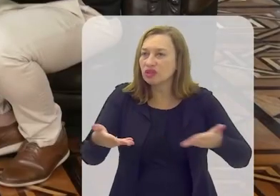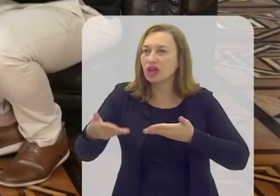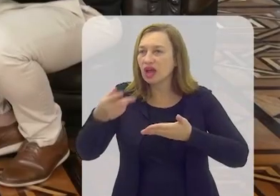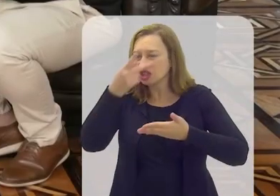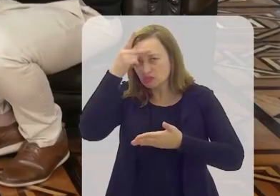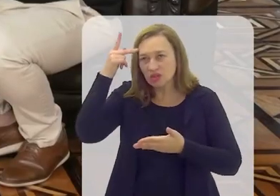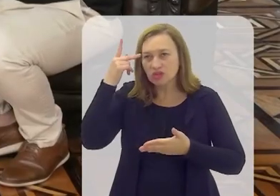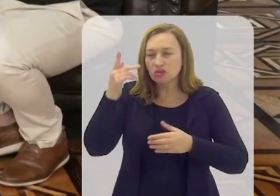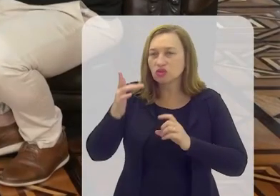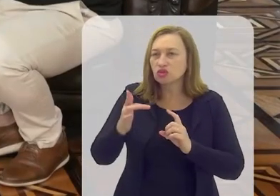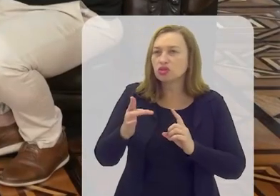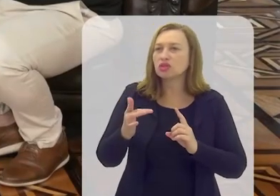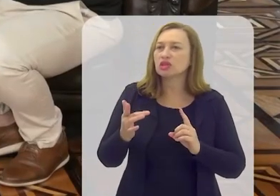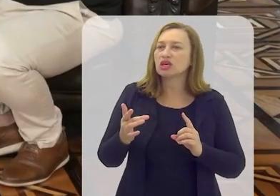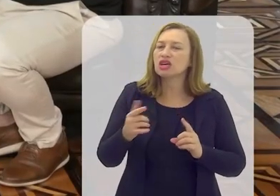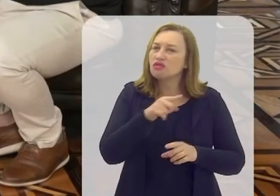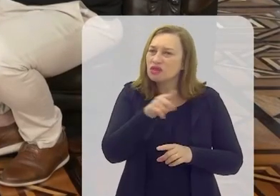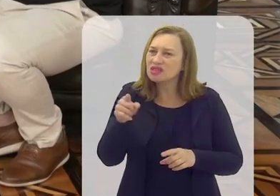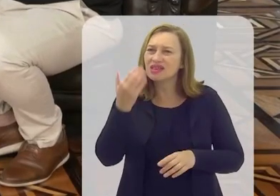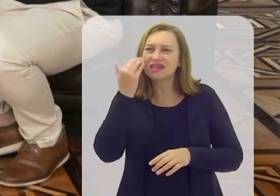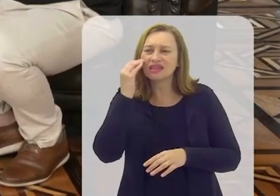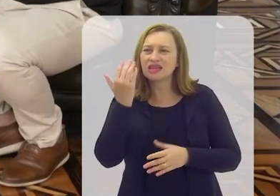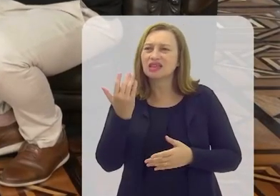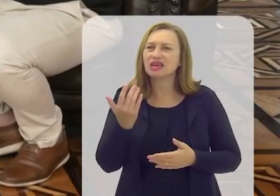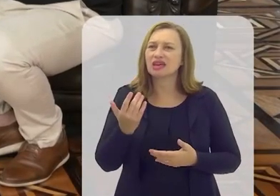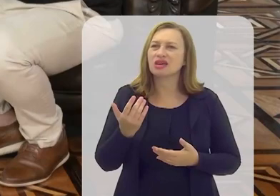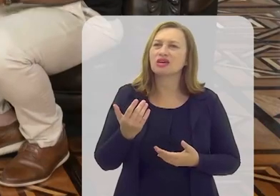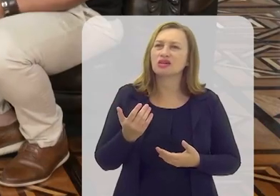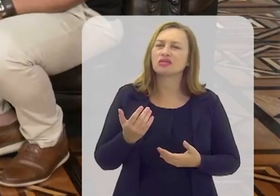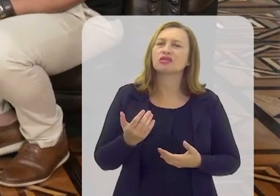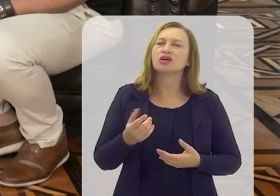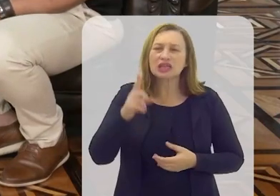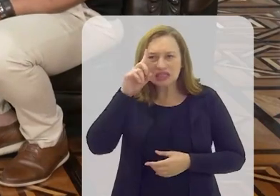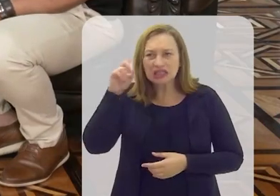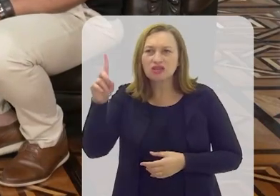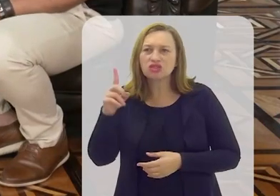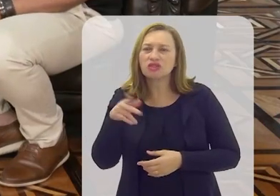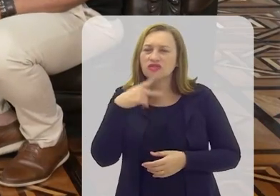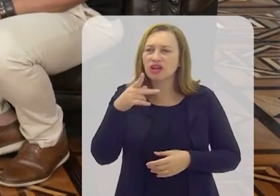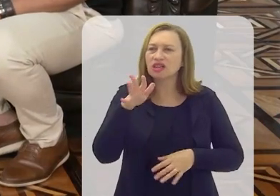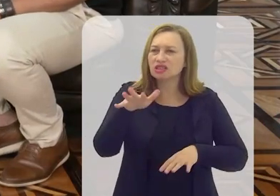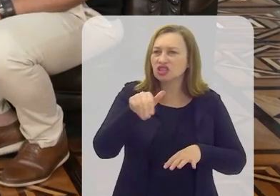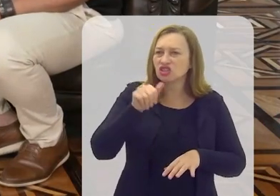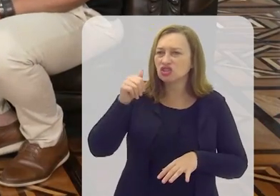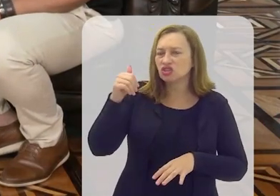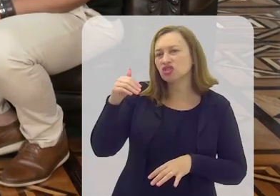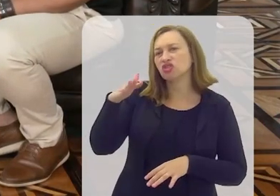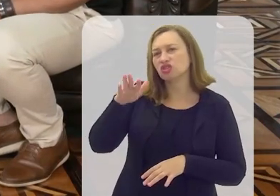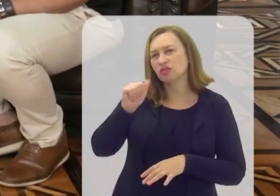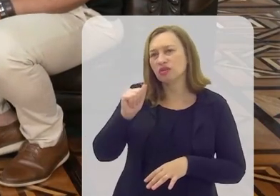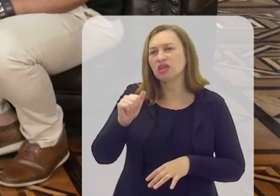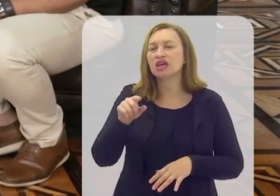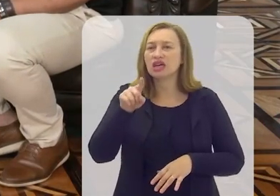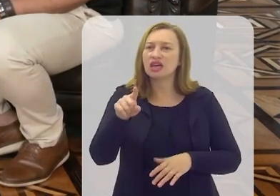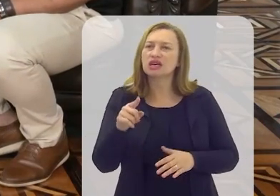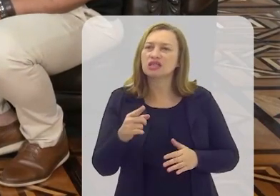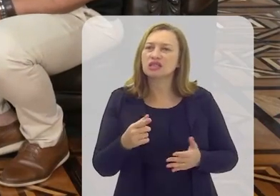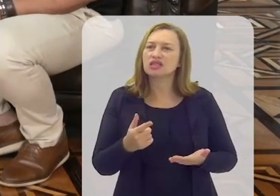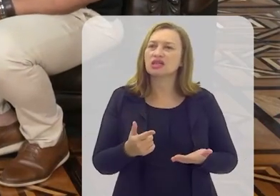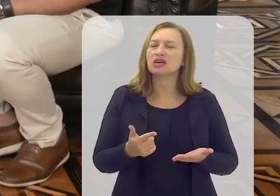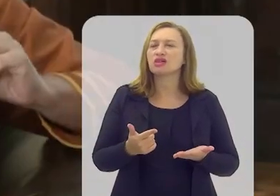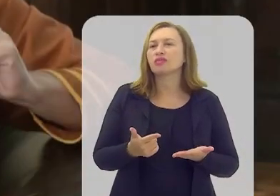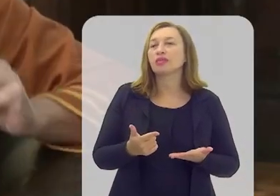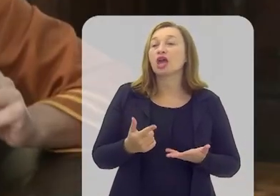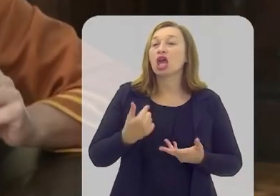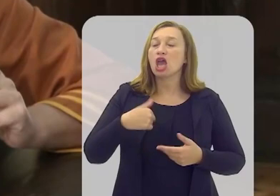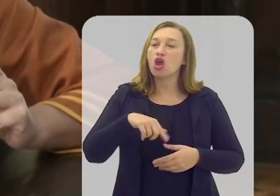para você e você se entender. Bom, Deus está falando comigo. Deus está falando. Deus está chamando. E esse álbum aqui, gravado em 2011,